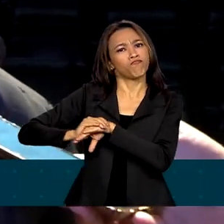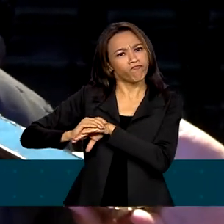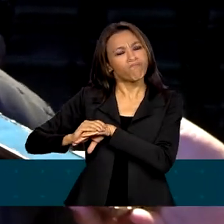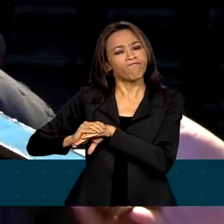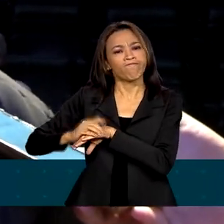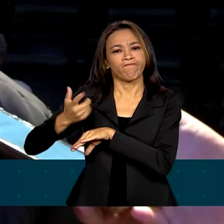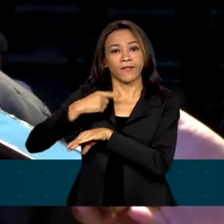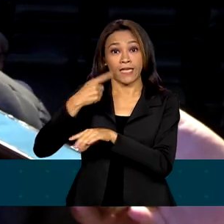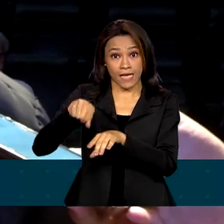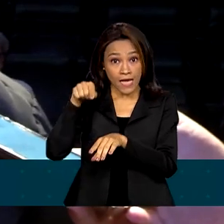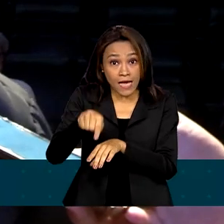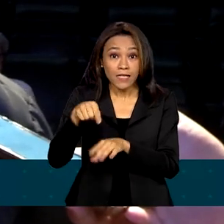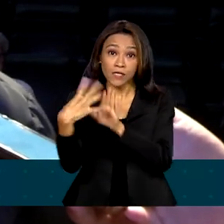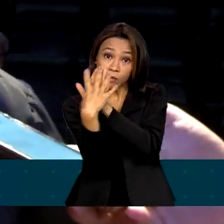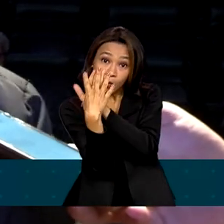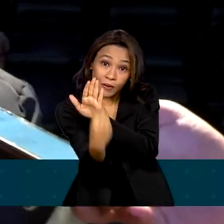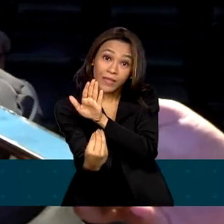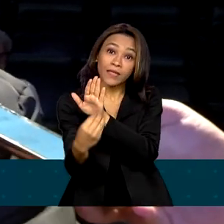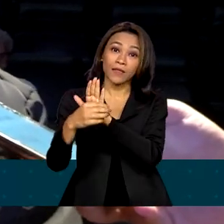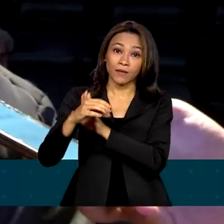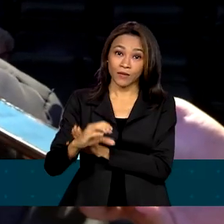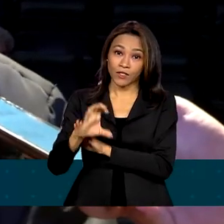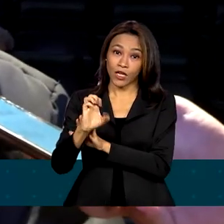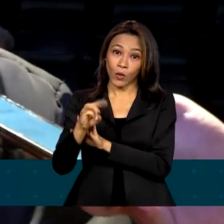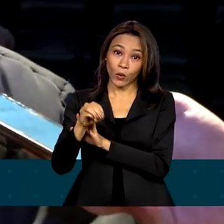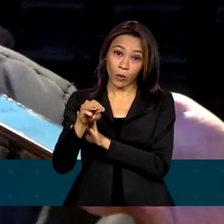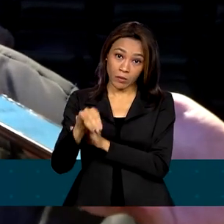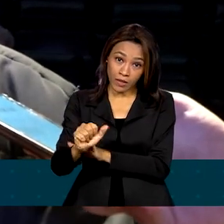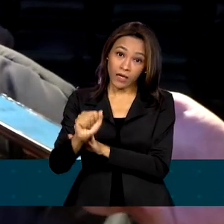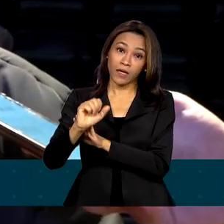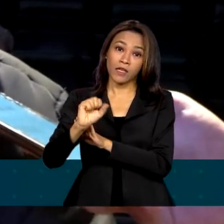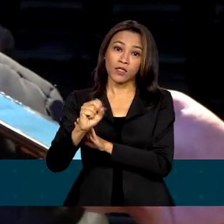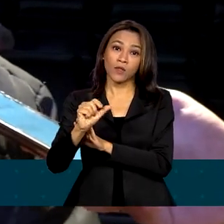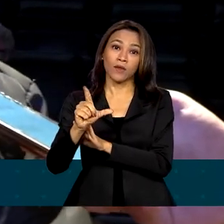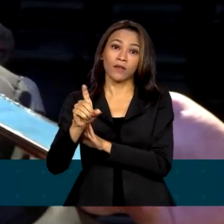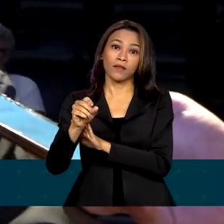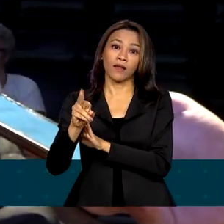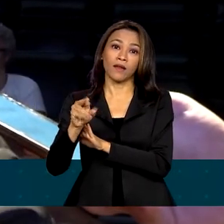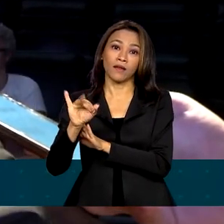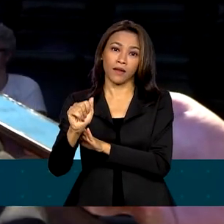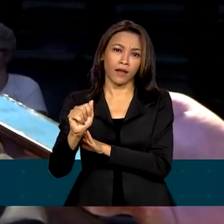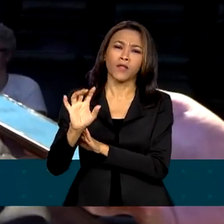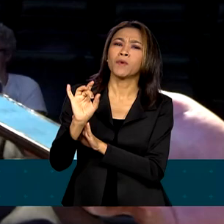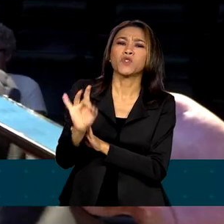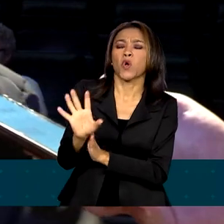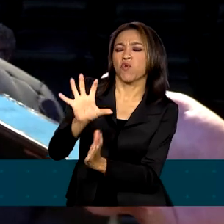que a economia solidária deixe de ser apenas um nicho, deixe de ser apenas